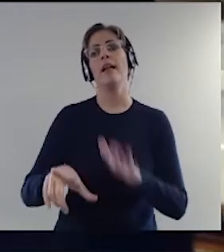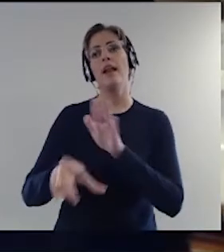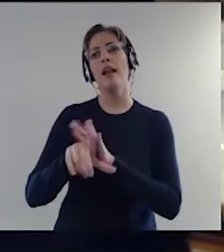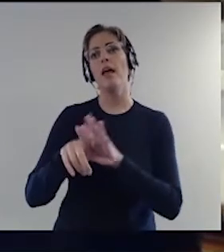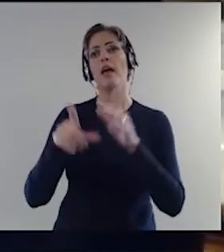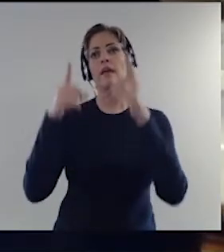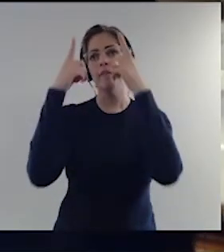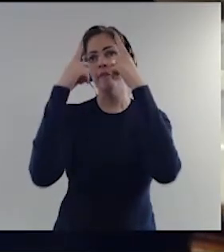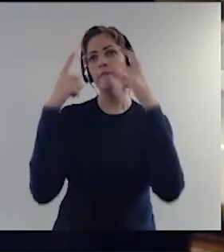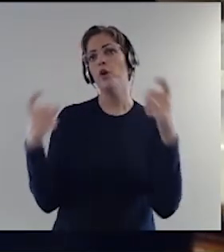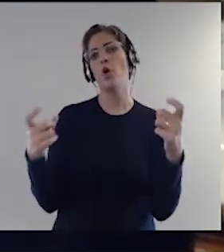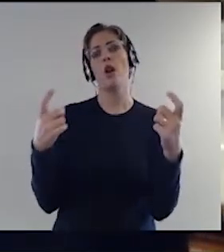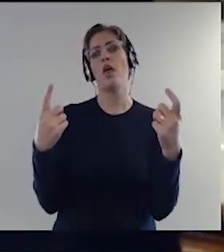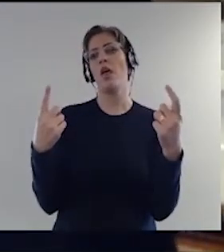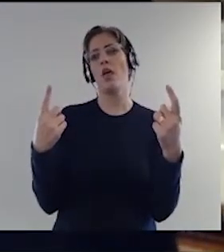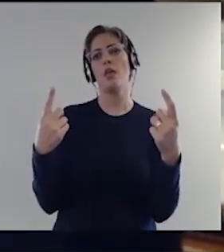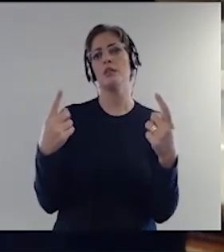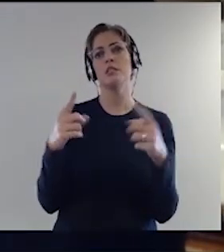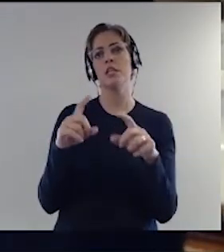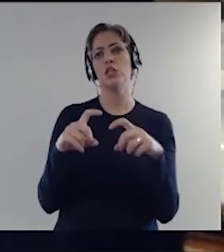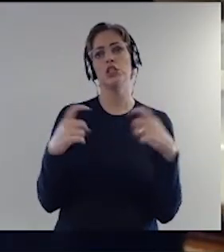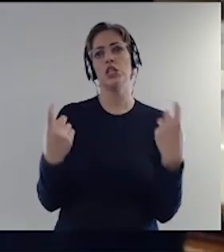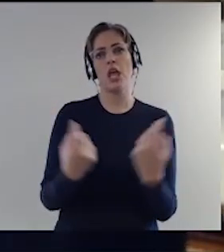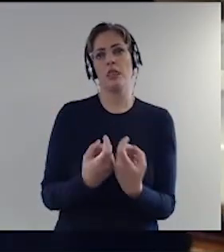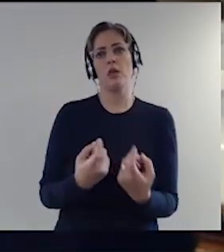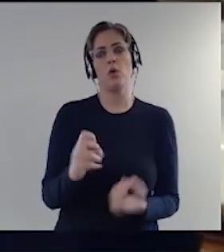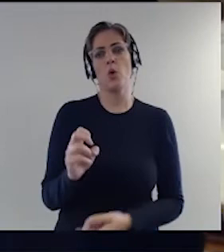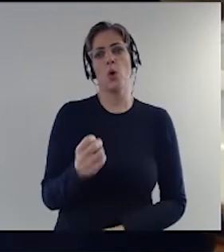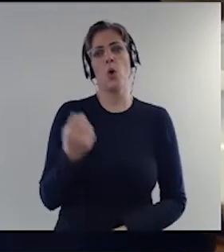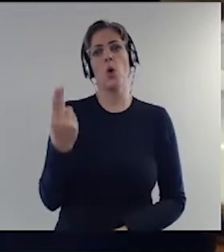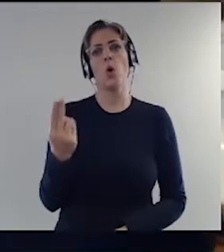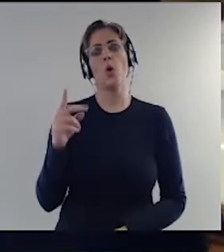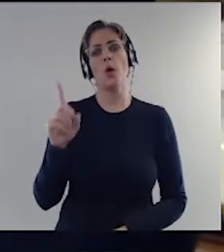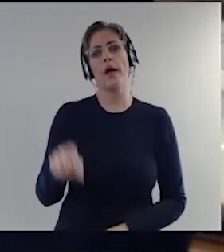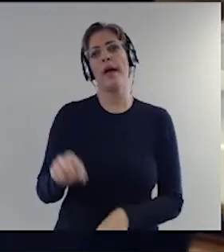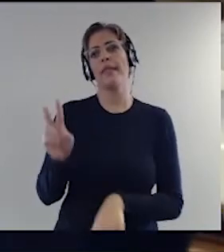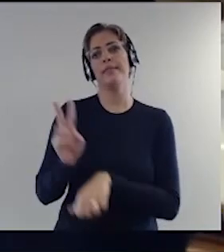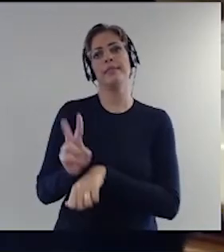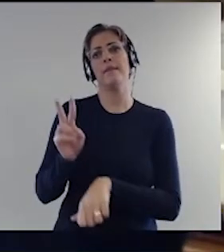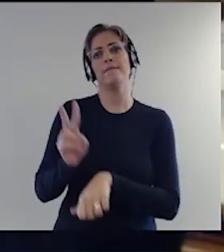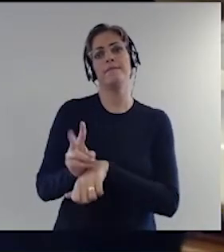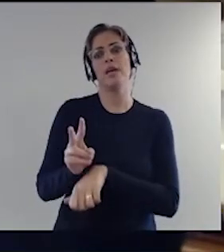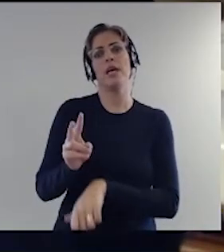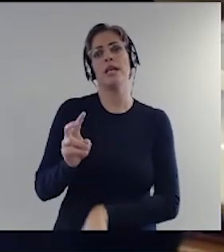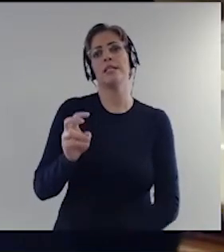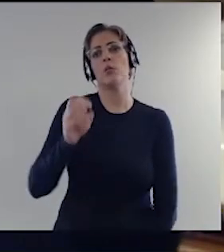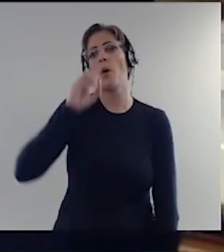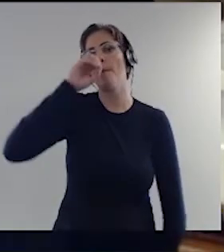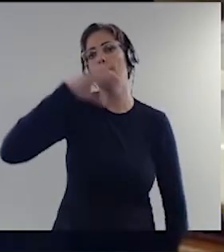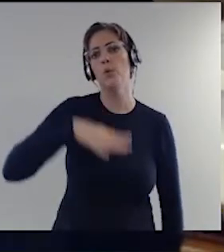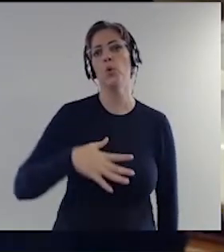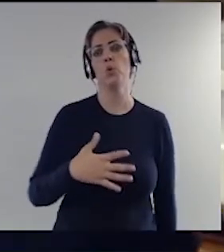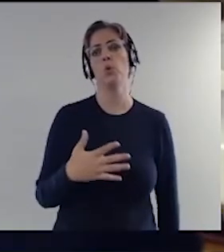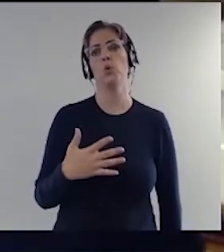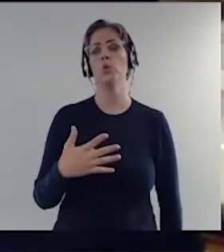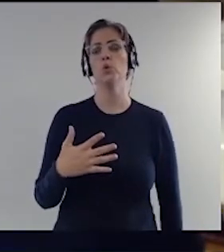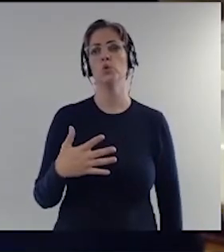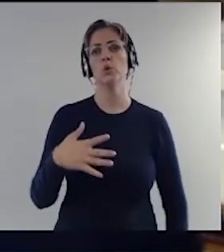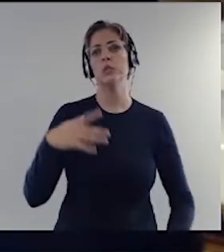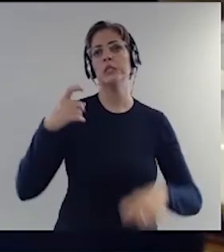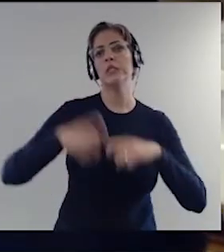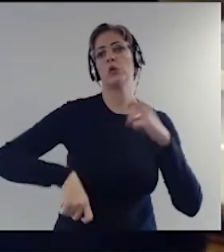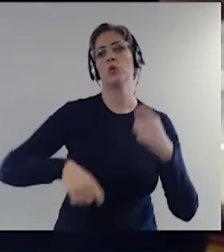de gênero, né? Outras pessoas dizem que é uma defesa aberta do abuso sexual